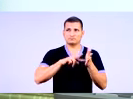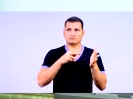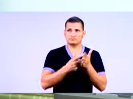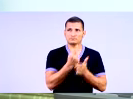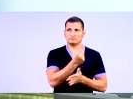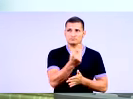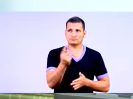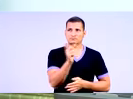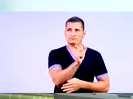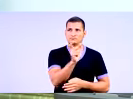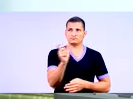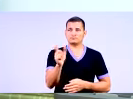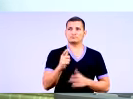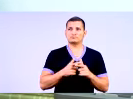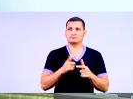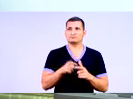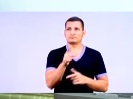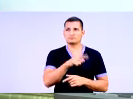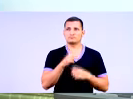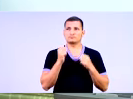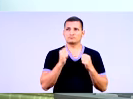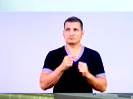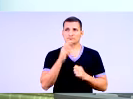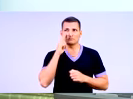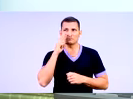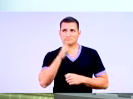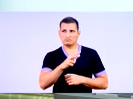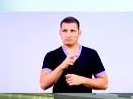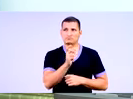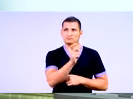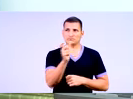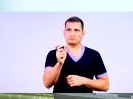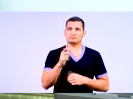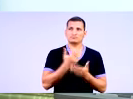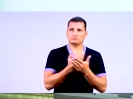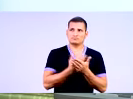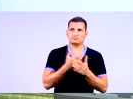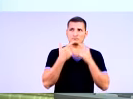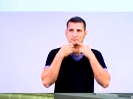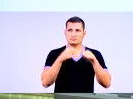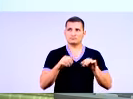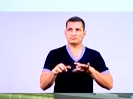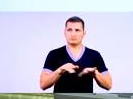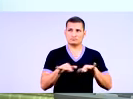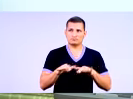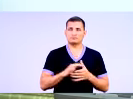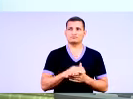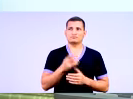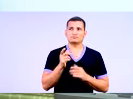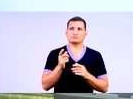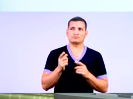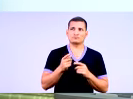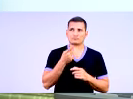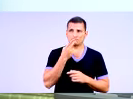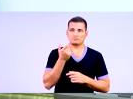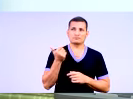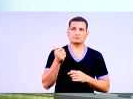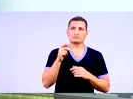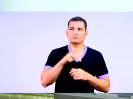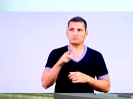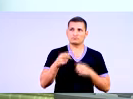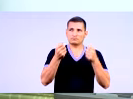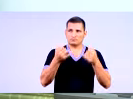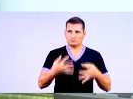cada uma delas, porque vocês vão rever essas palavras quando estiverem estudando a linguagem de programação, segundo a professora Mariela explicou aqui.